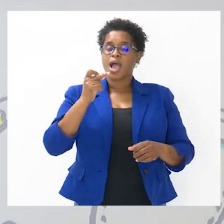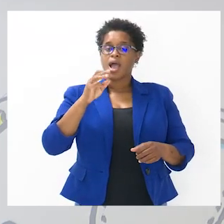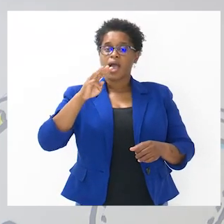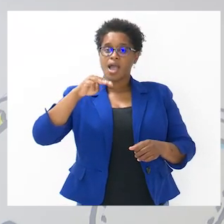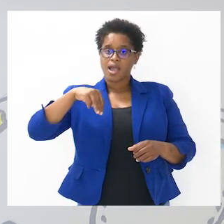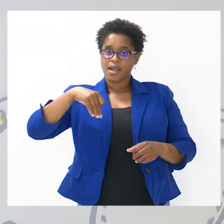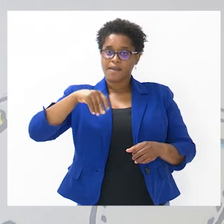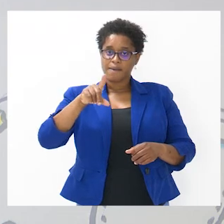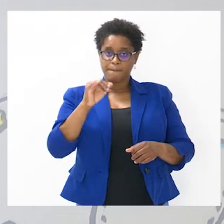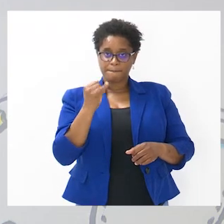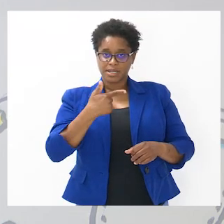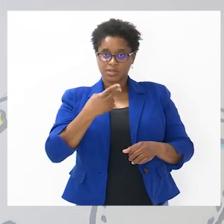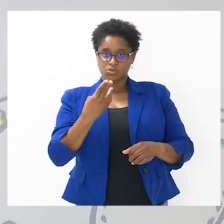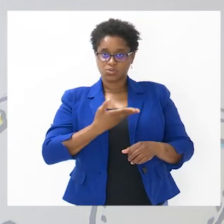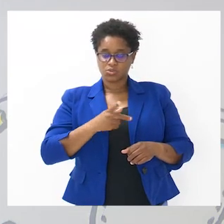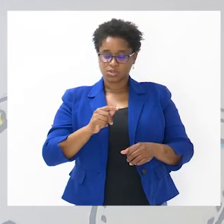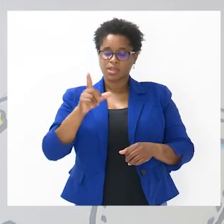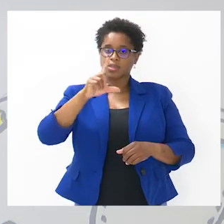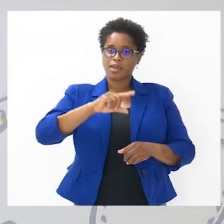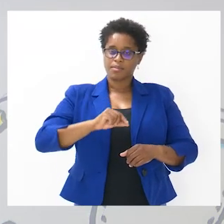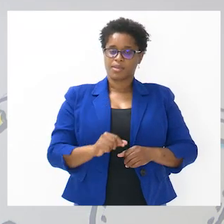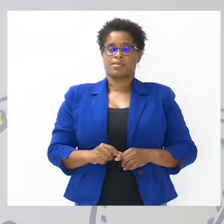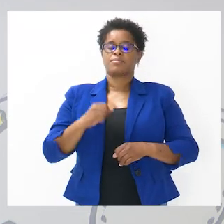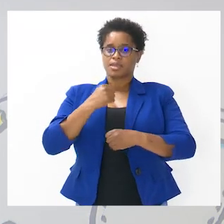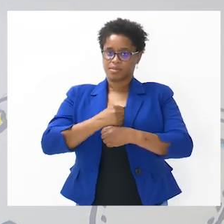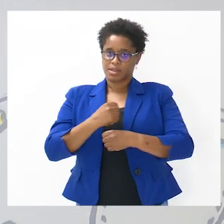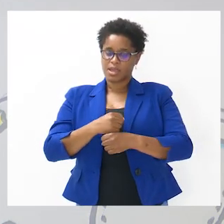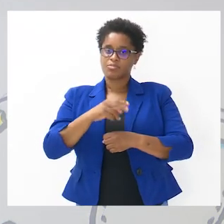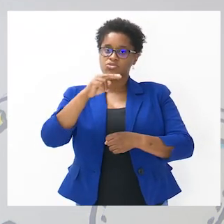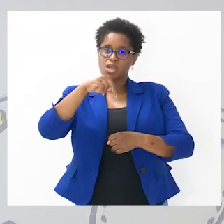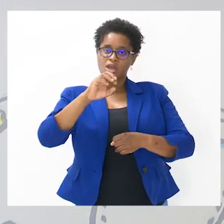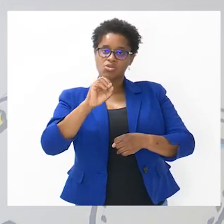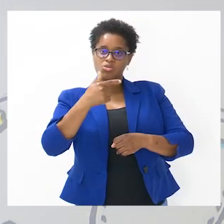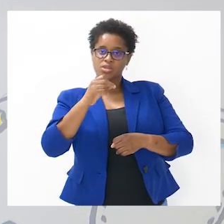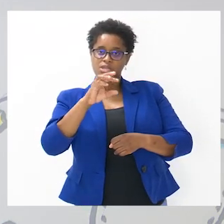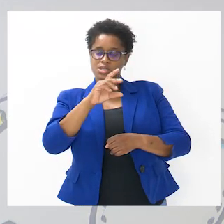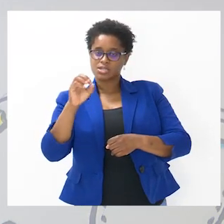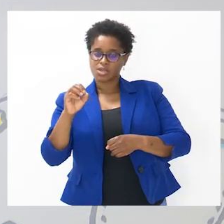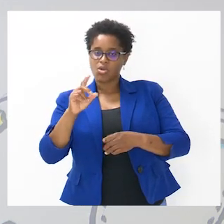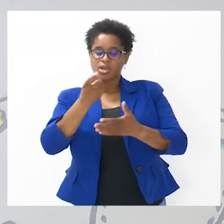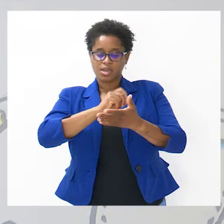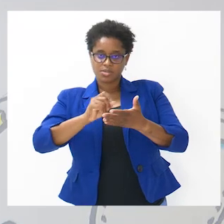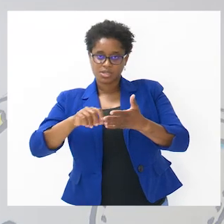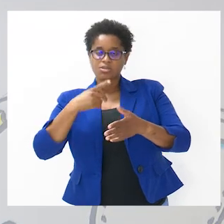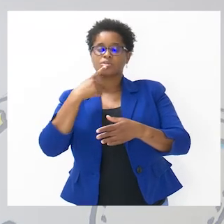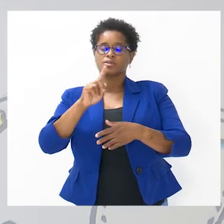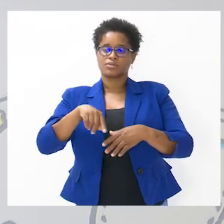amplitude, e também vimos a notação, a sua